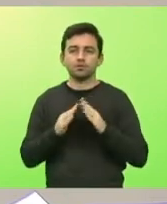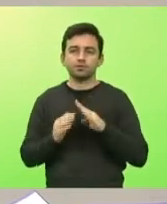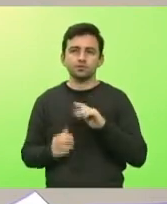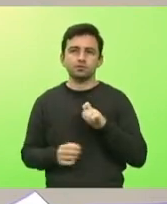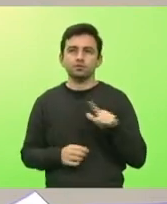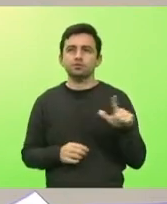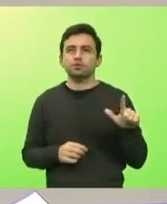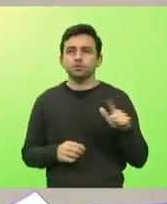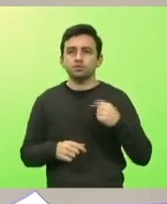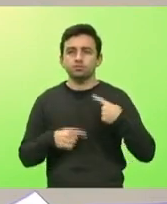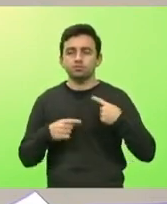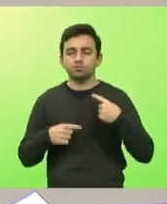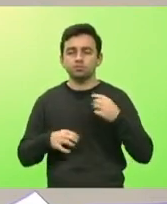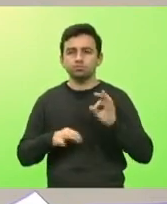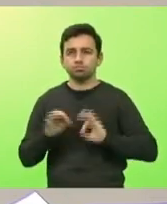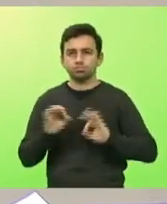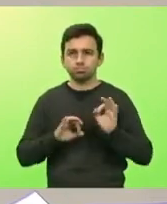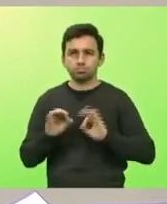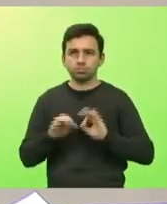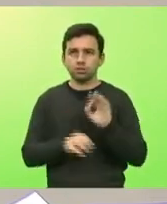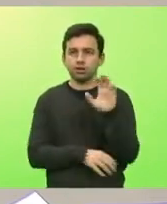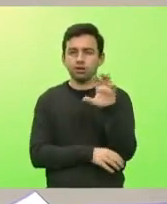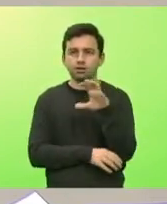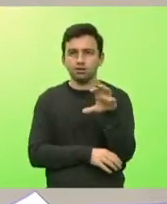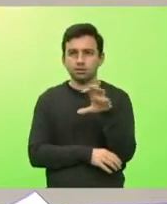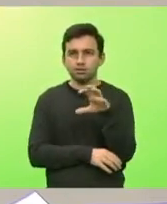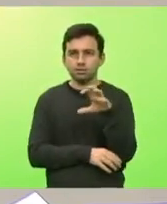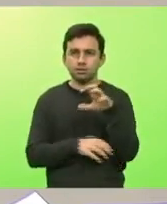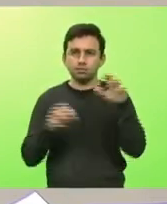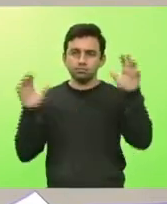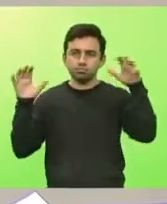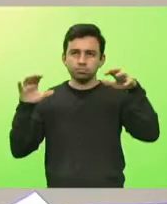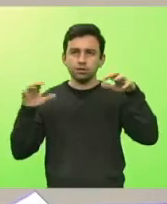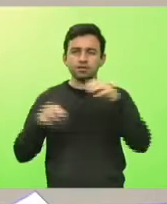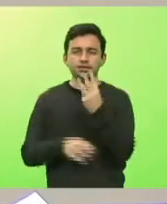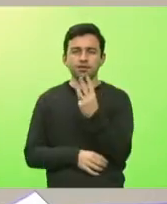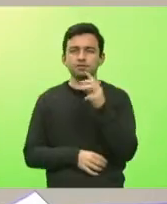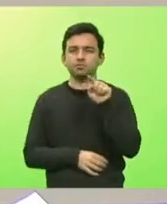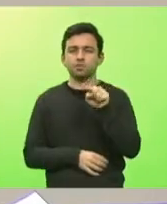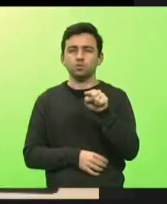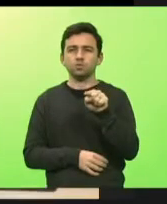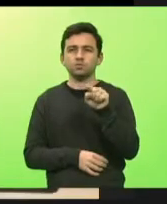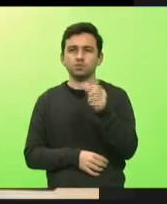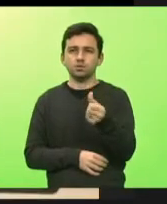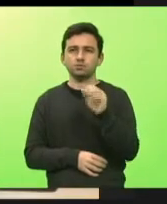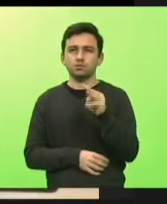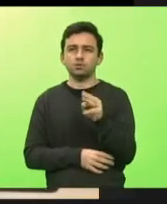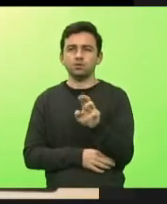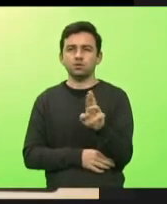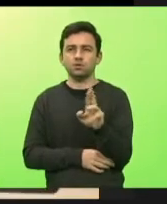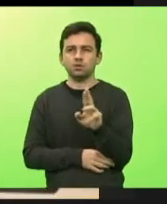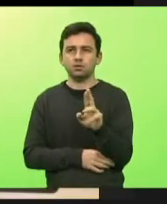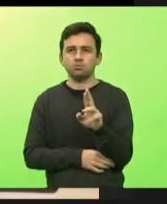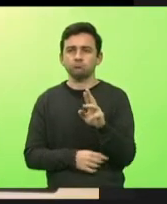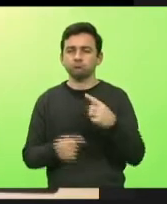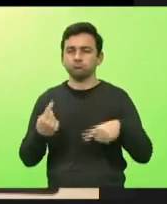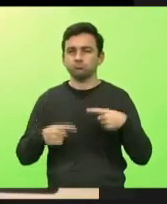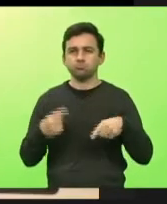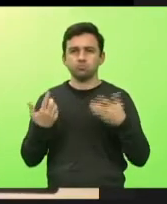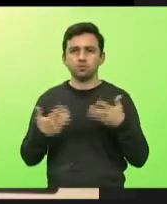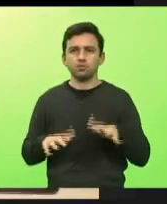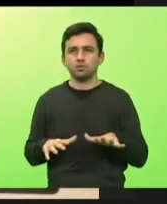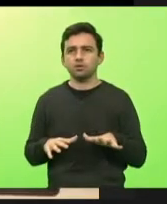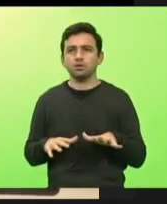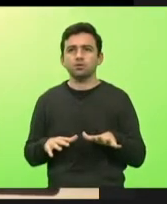para instalar novo radar meteorológico de R$ 3,6 milhões. Em discussão. Não havendo quem queira discutir, é em